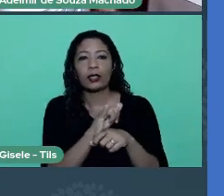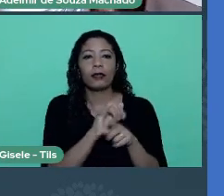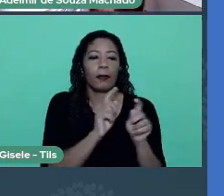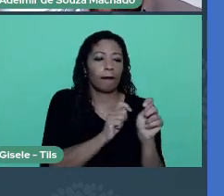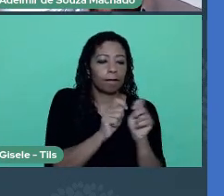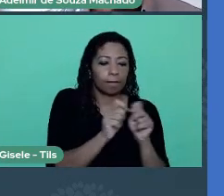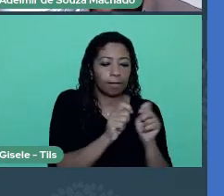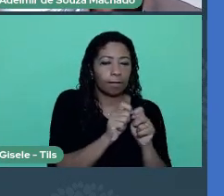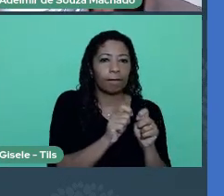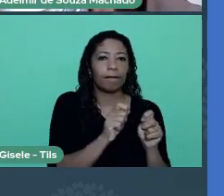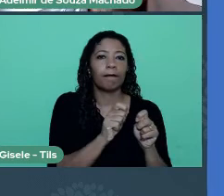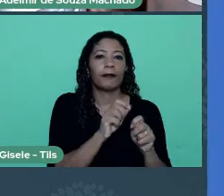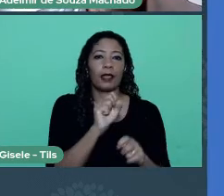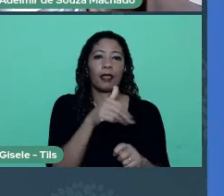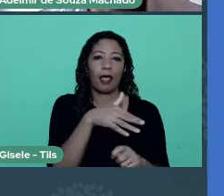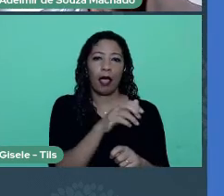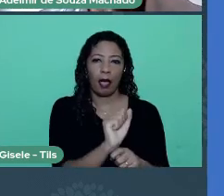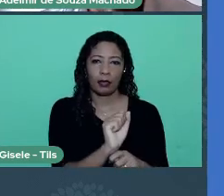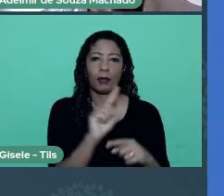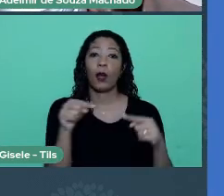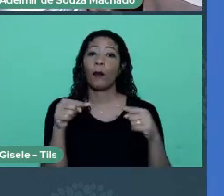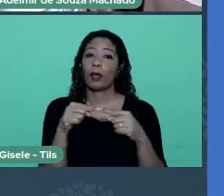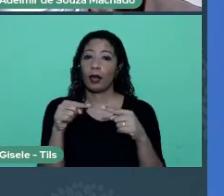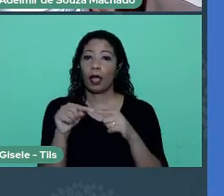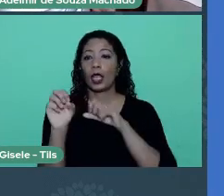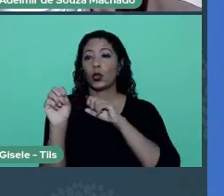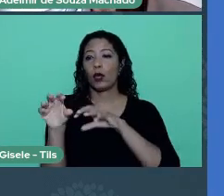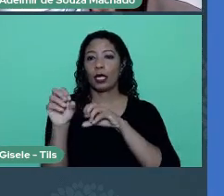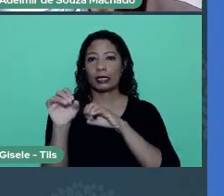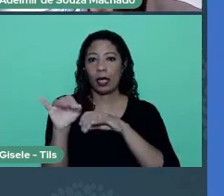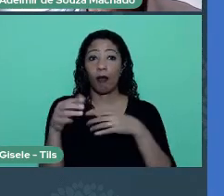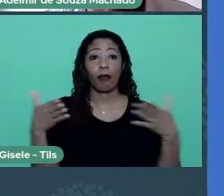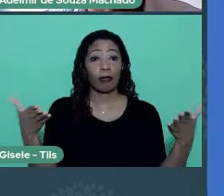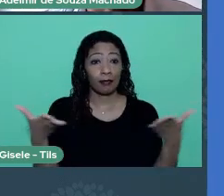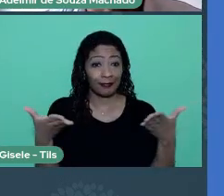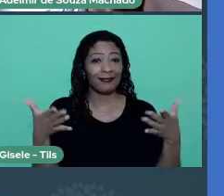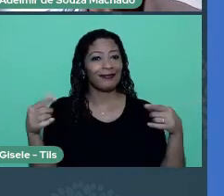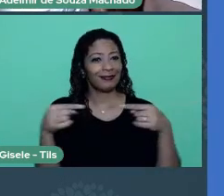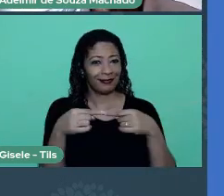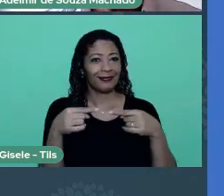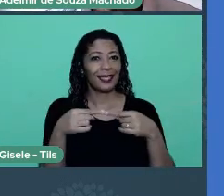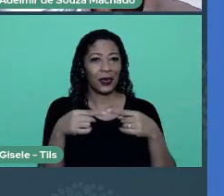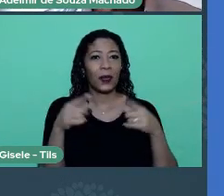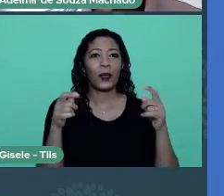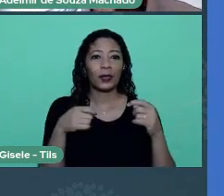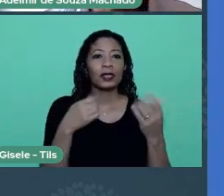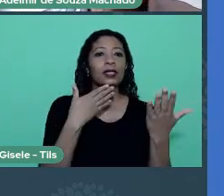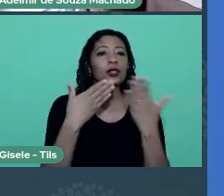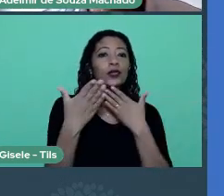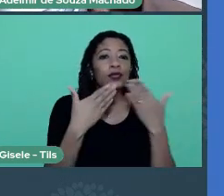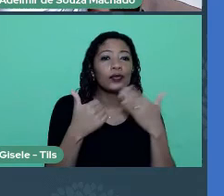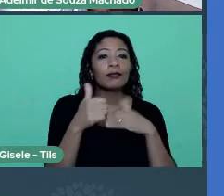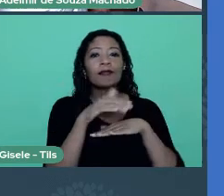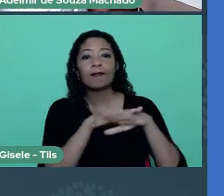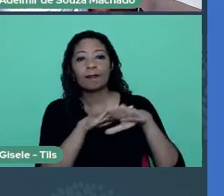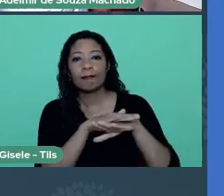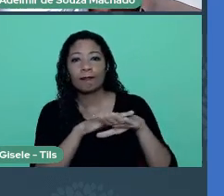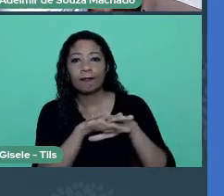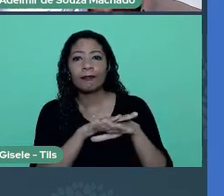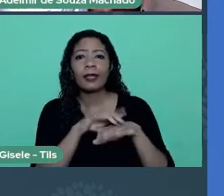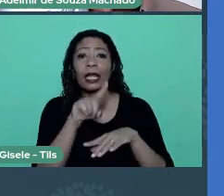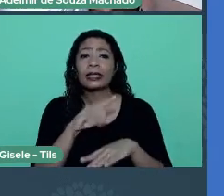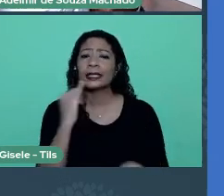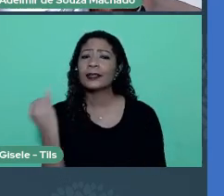Educação, como nós temos tendo hoje aqui, uma oportunidade de conversar sobre isso. É importantíssimo, tem que